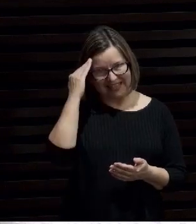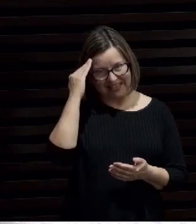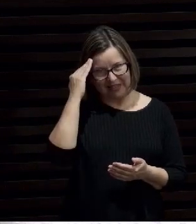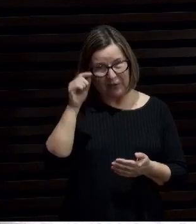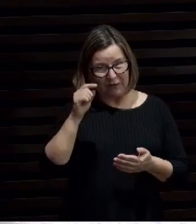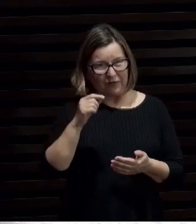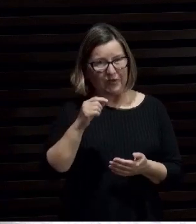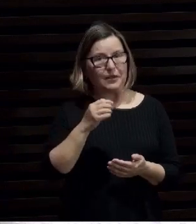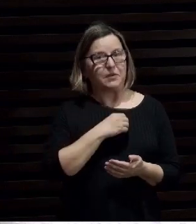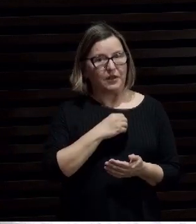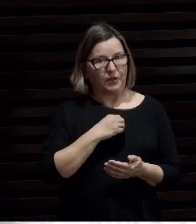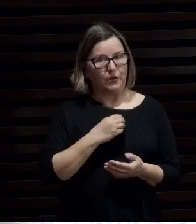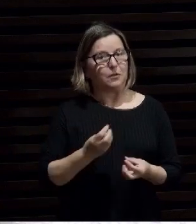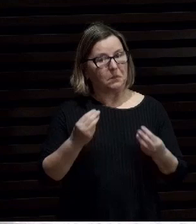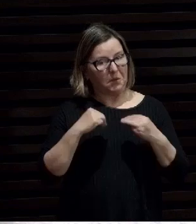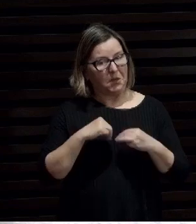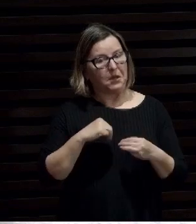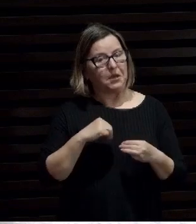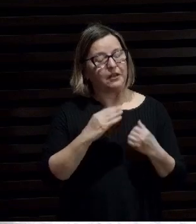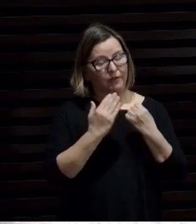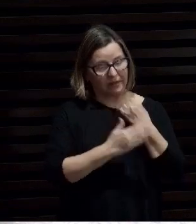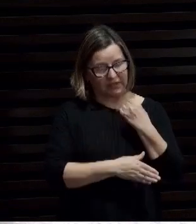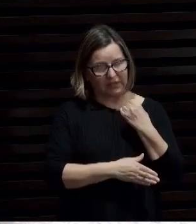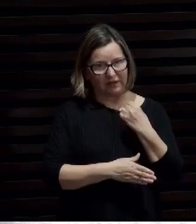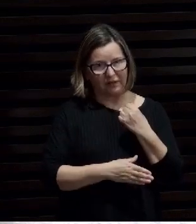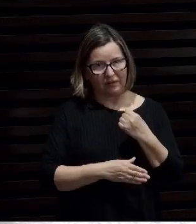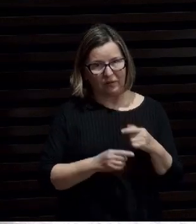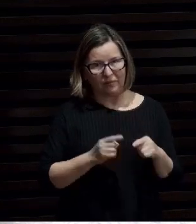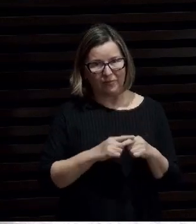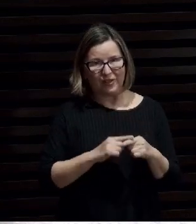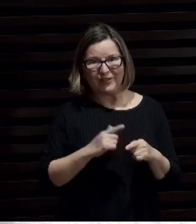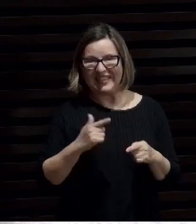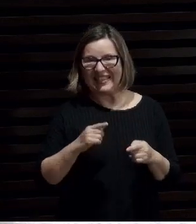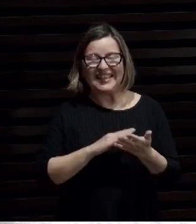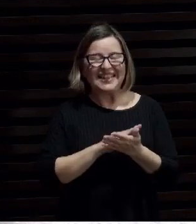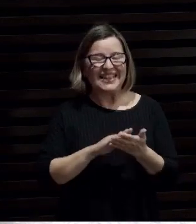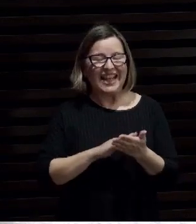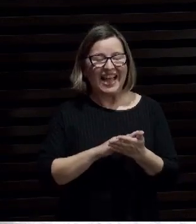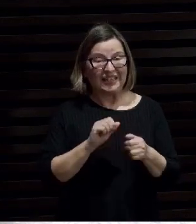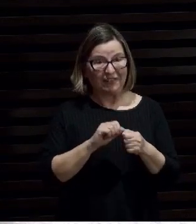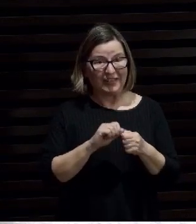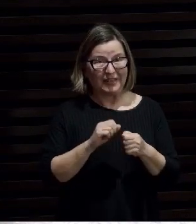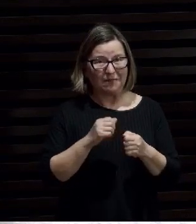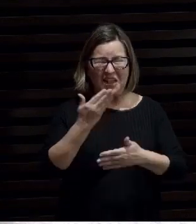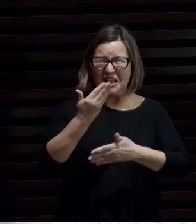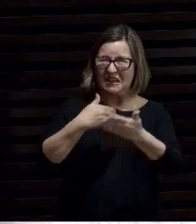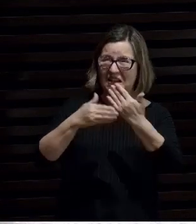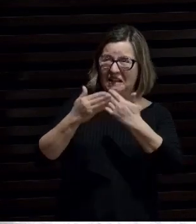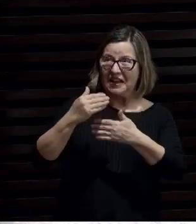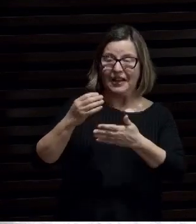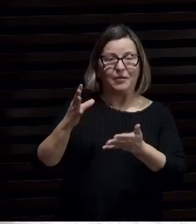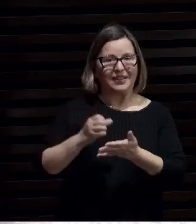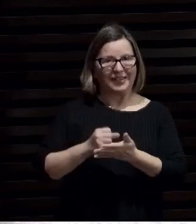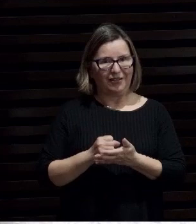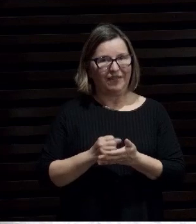que merece a condenação e não tem nada que você possa fazer para ser salvo, louvado seja